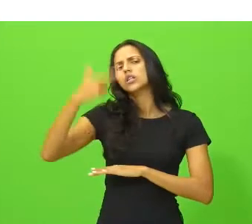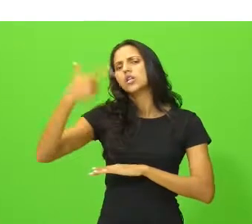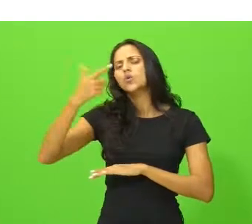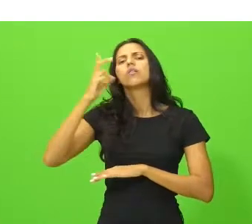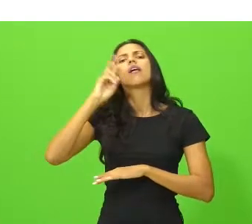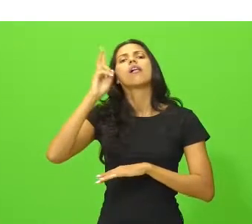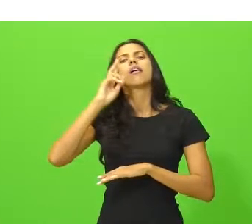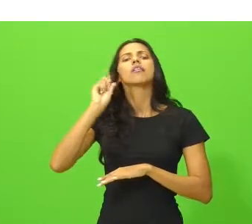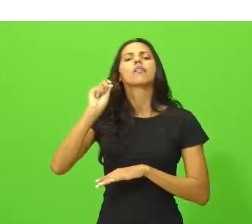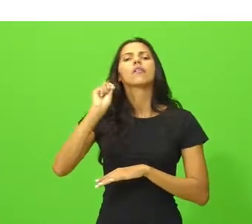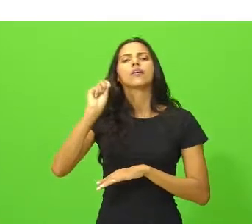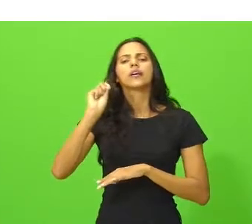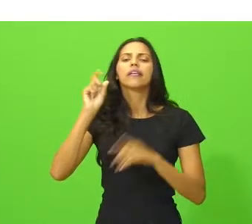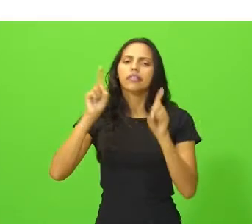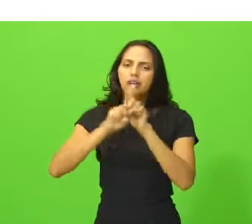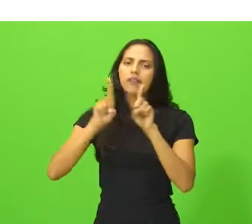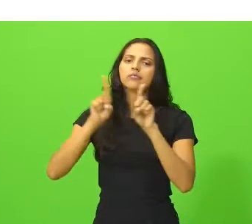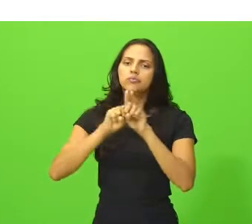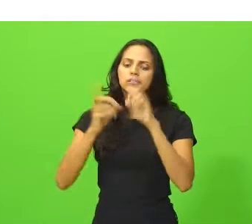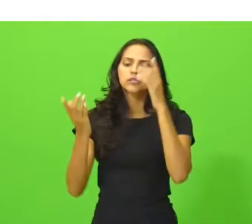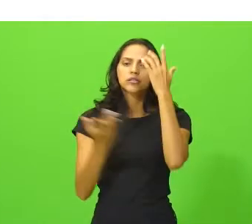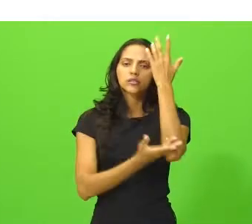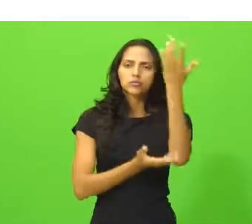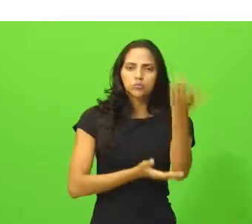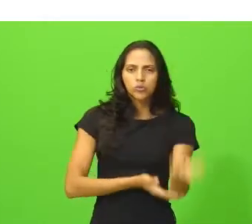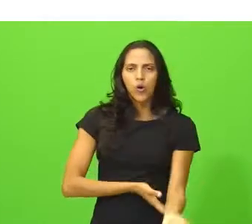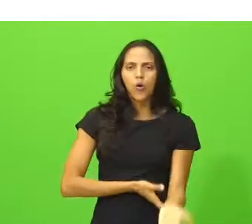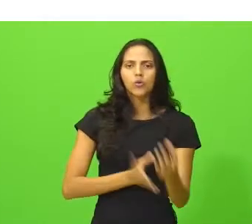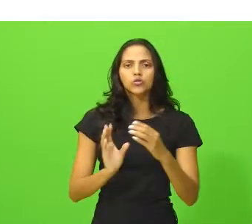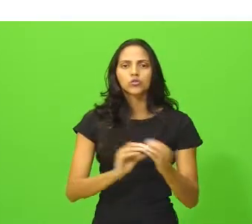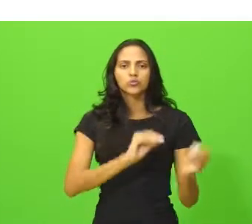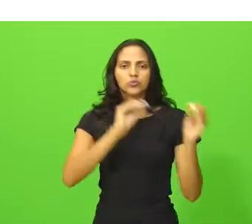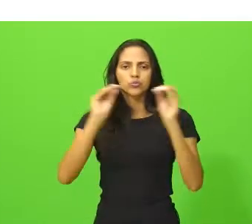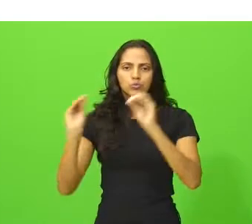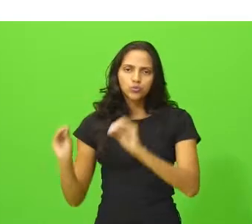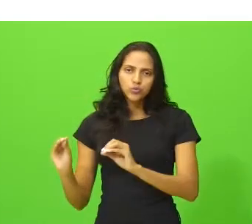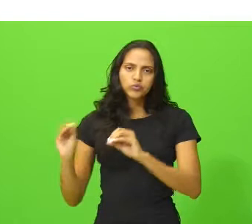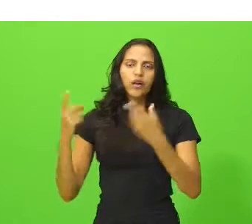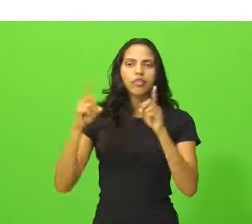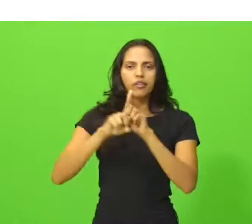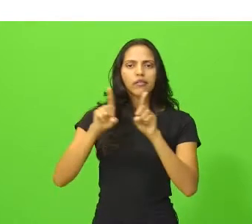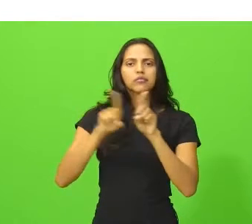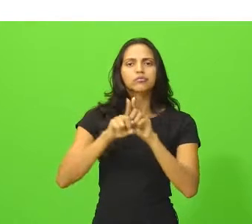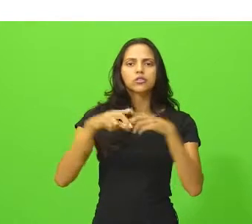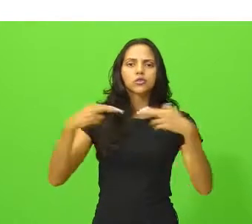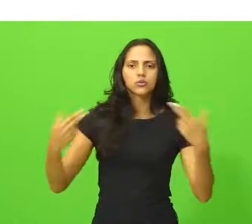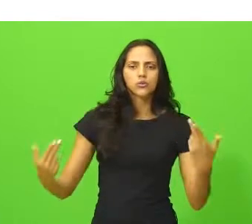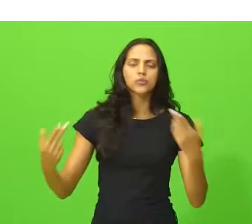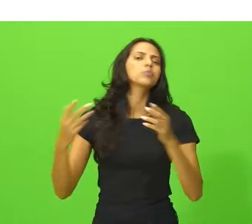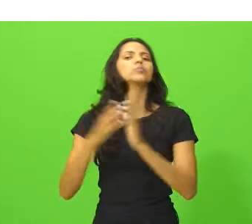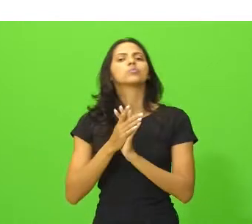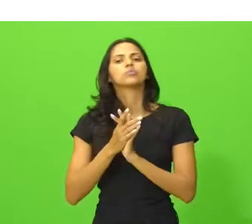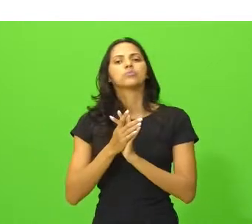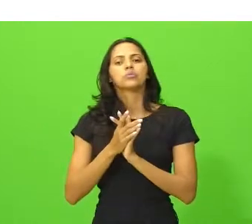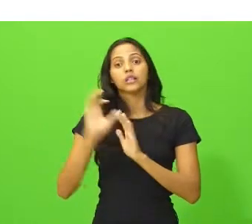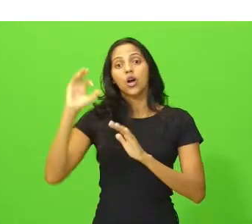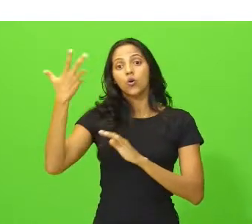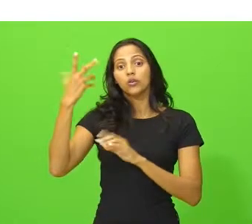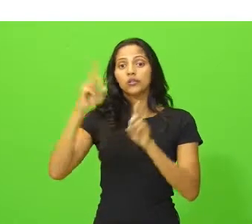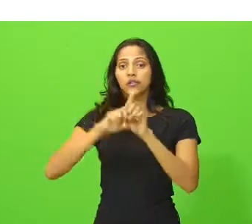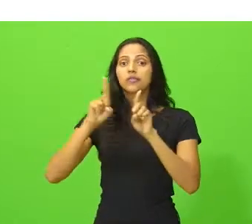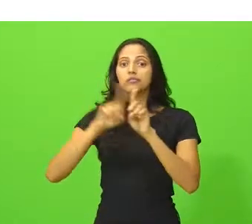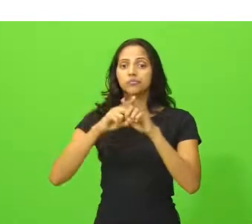sobre também a devastação, né, a questão da mudança de função de acréscimos técnicos, né, que